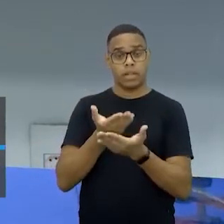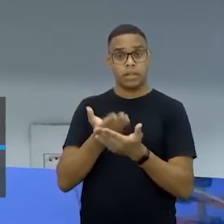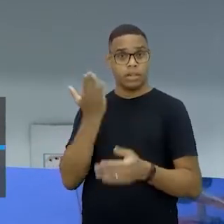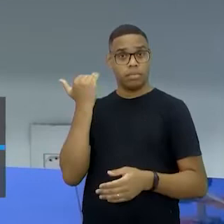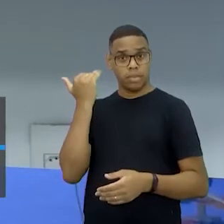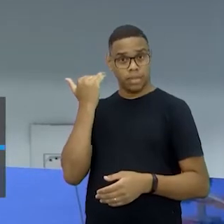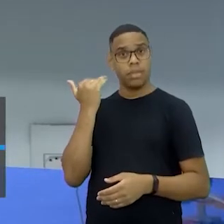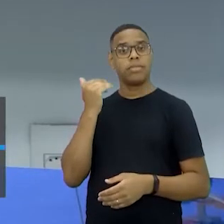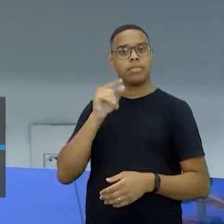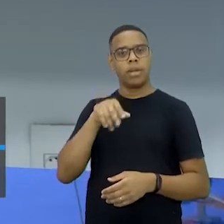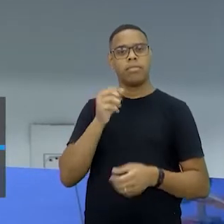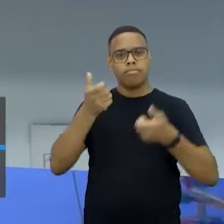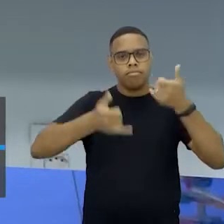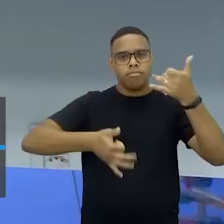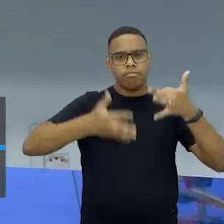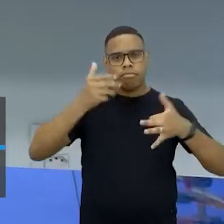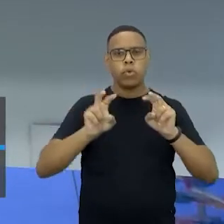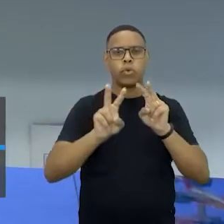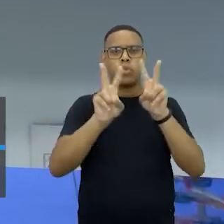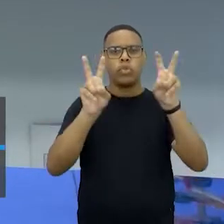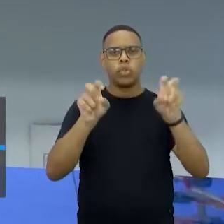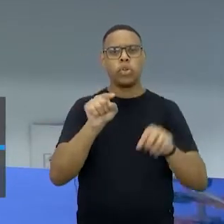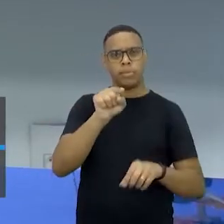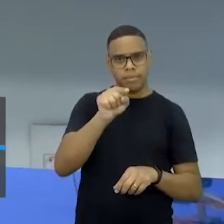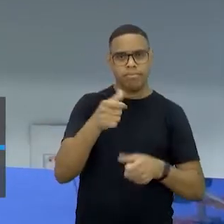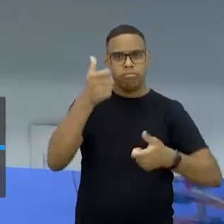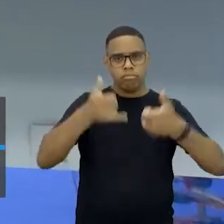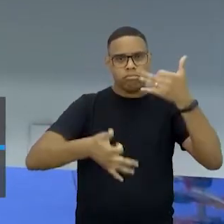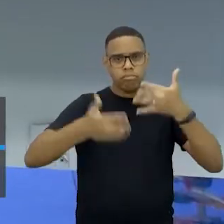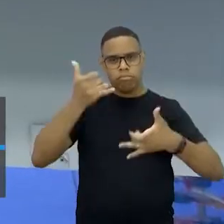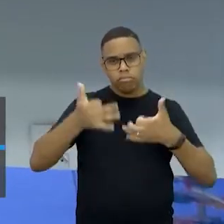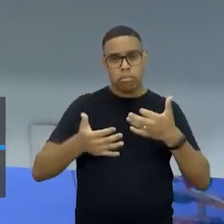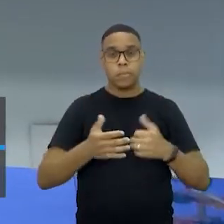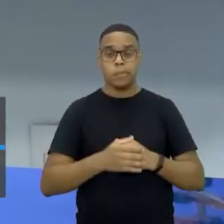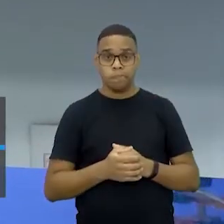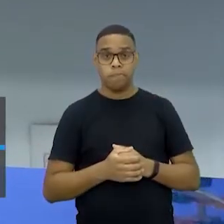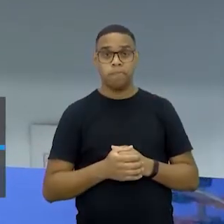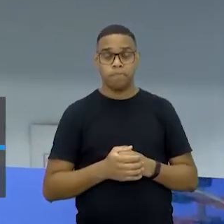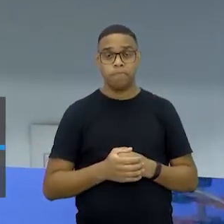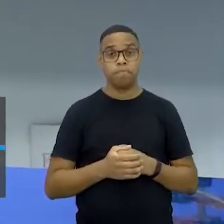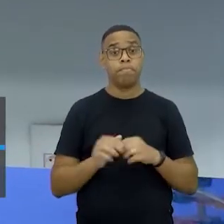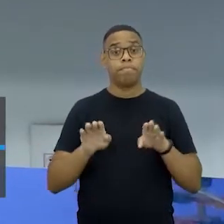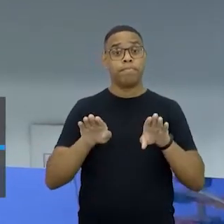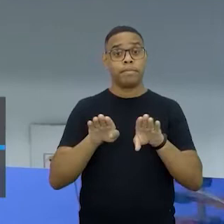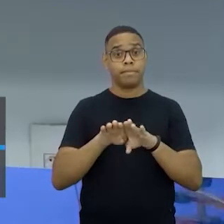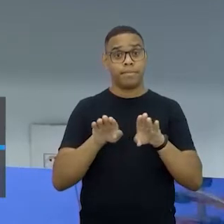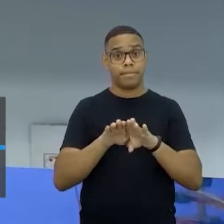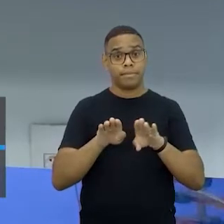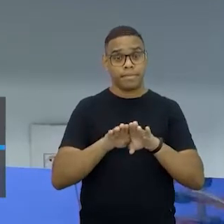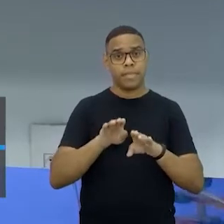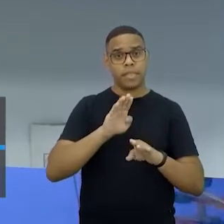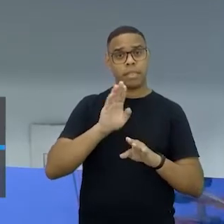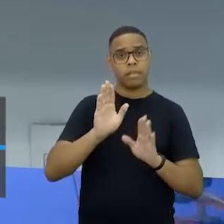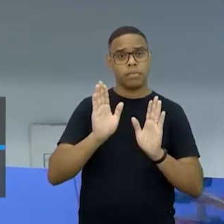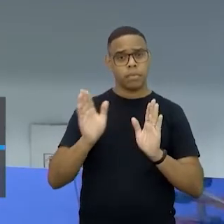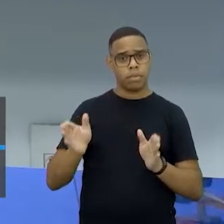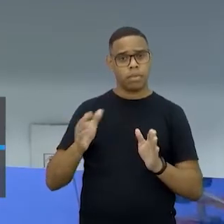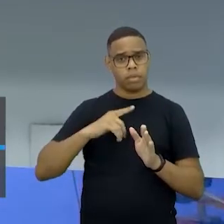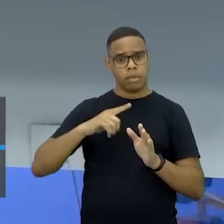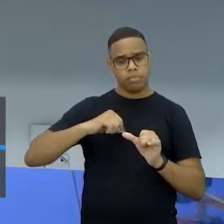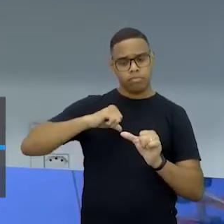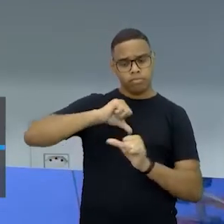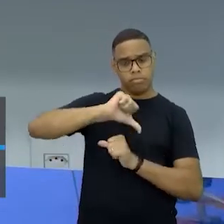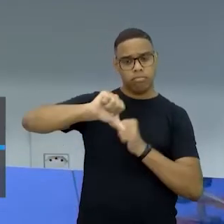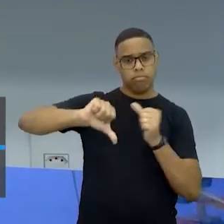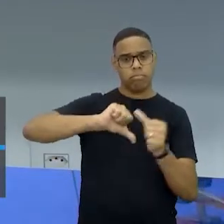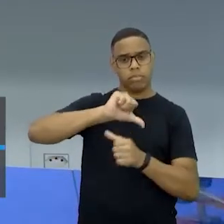aulas né a gente falou um pouco mais a respeito disso e também se a gente tem a aplicação por